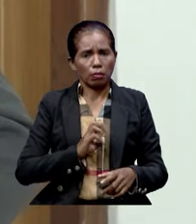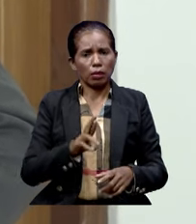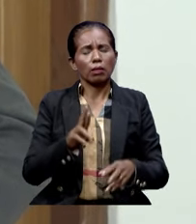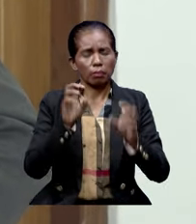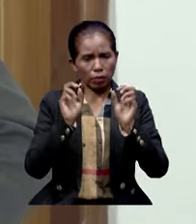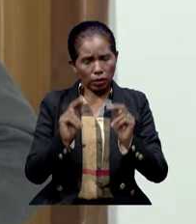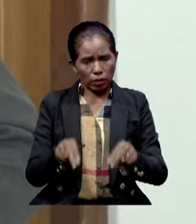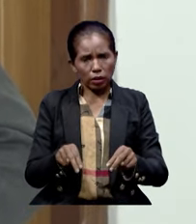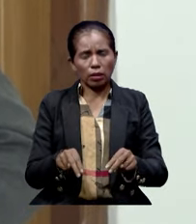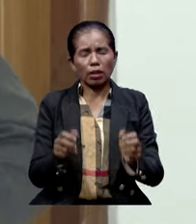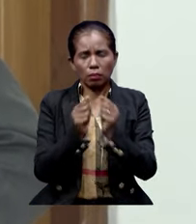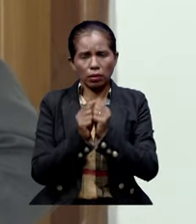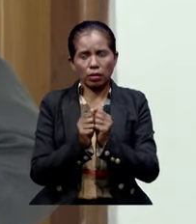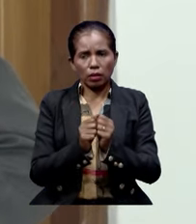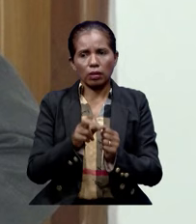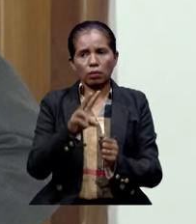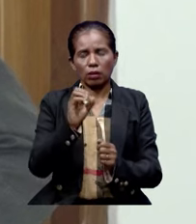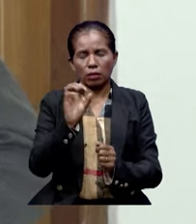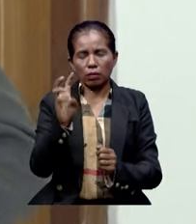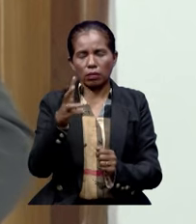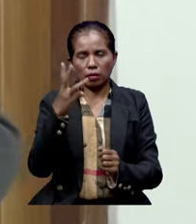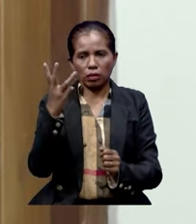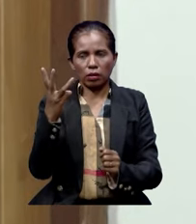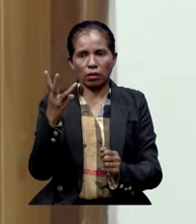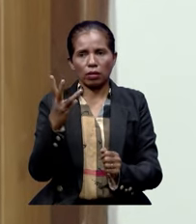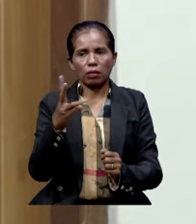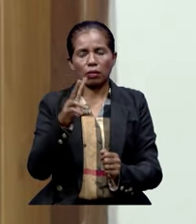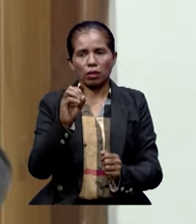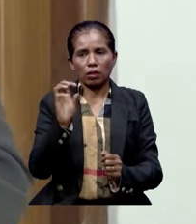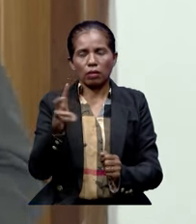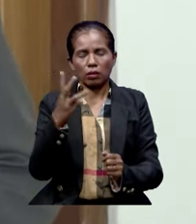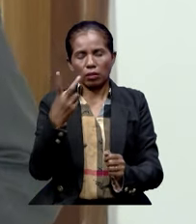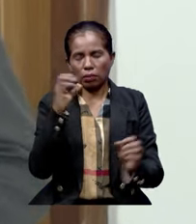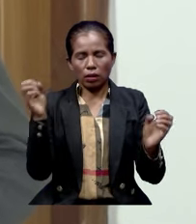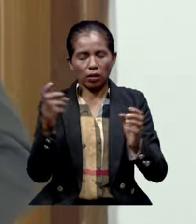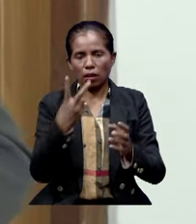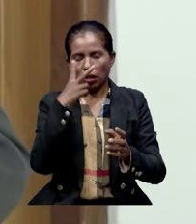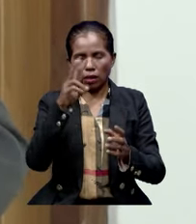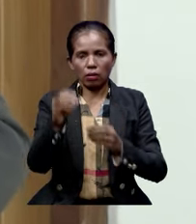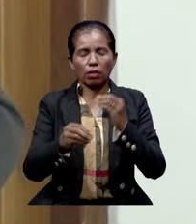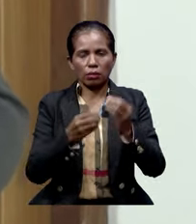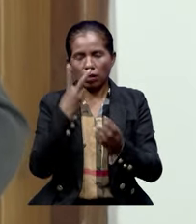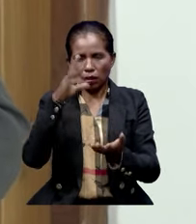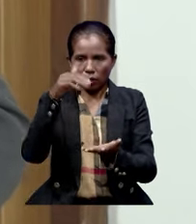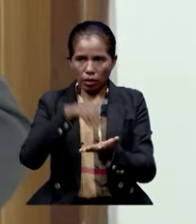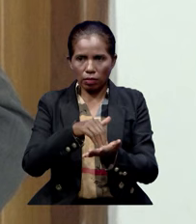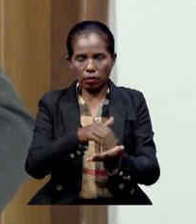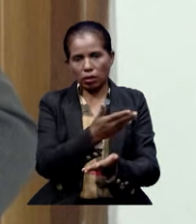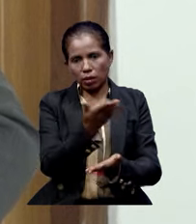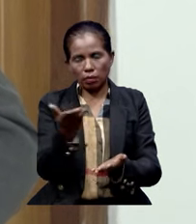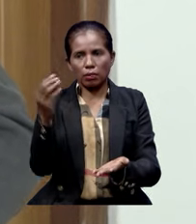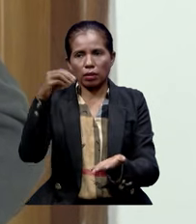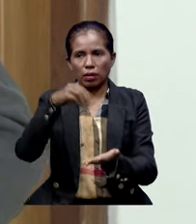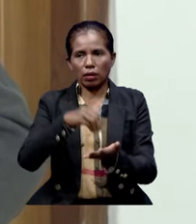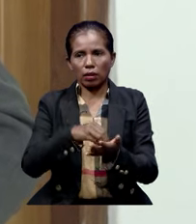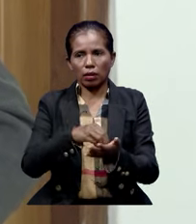Ime la hamutu. 2026, fim de 2026, ime la liu avaliações. Ime tal,